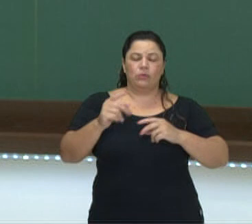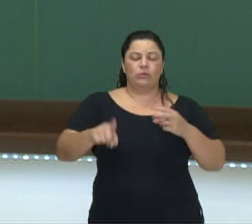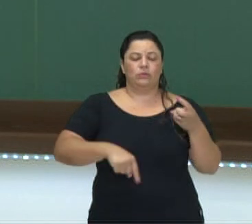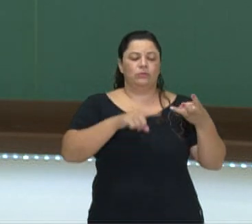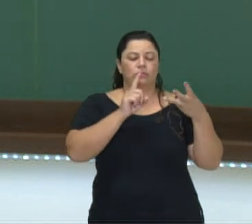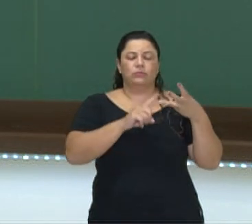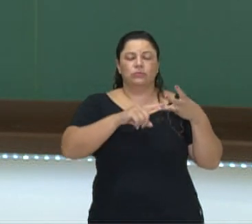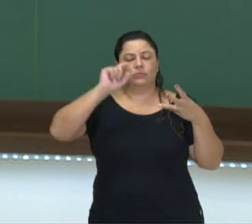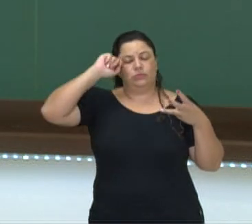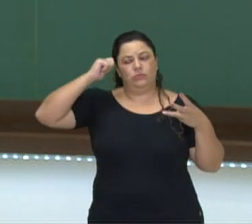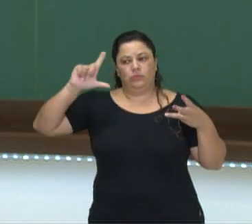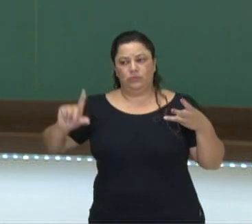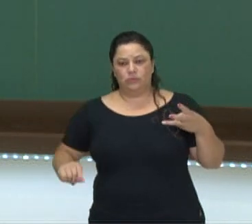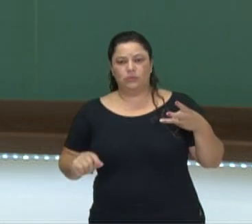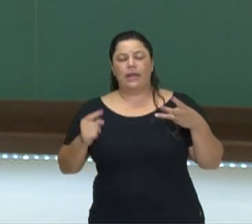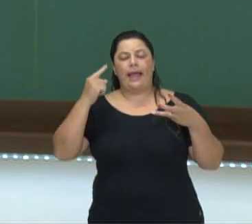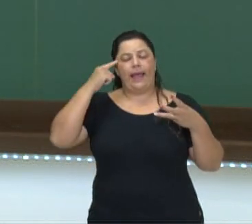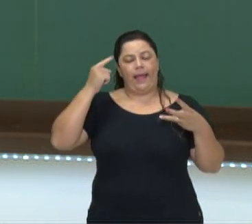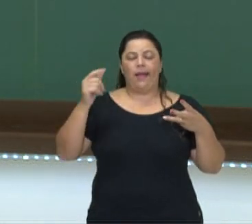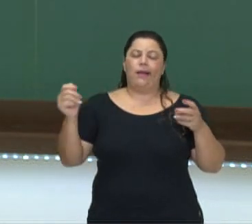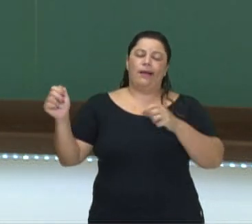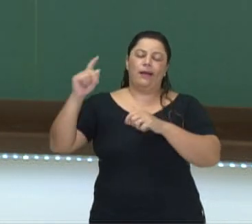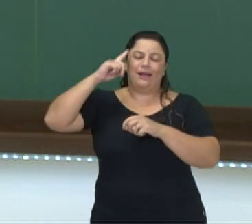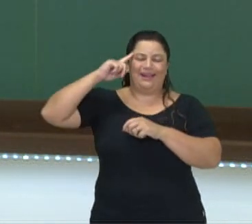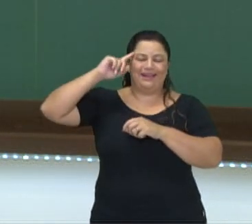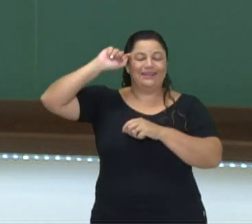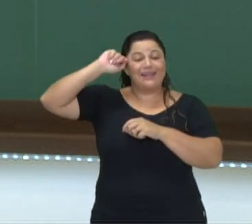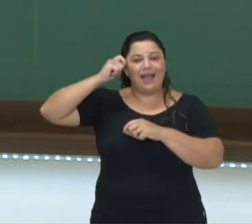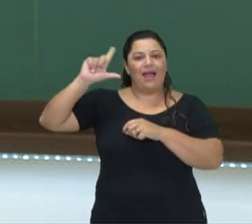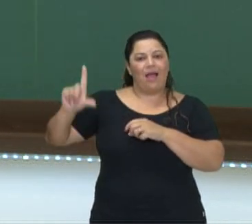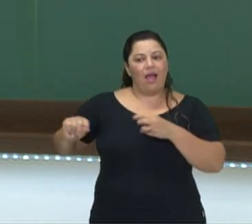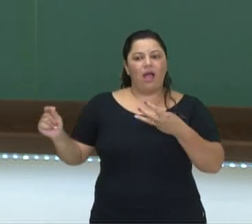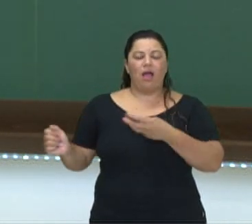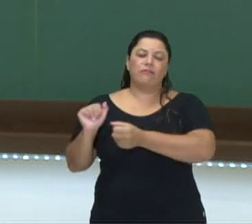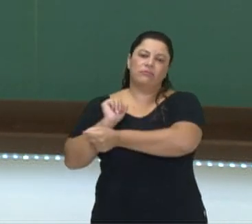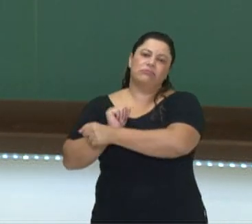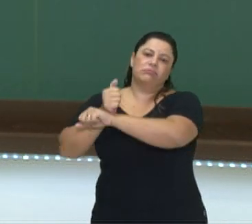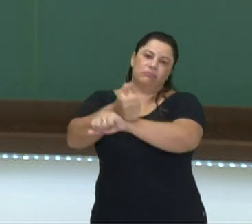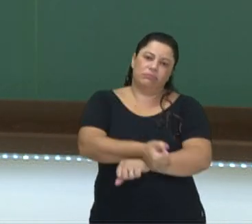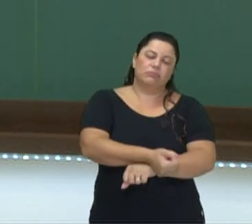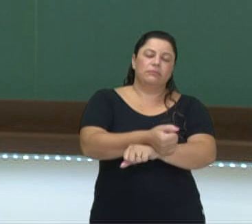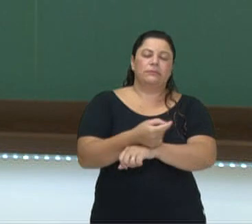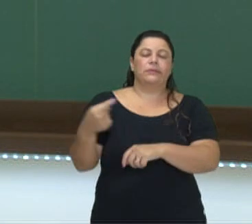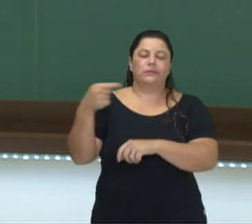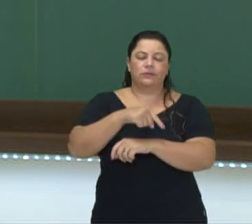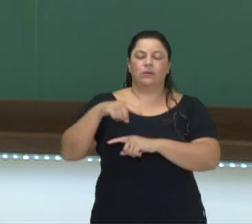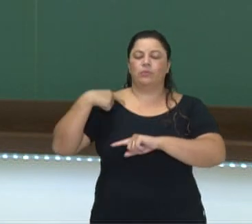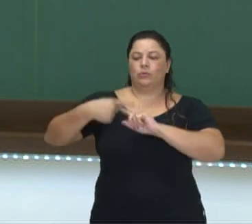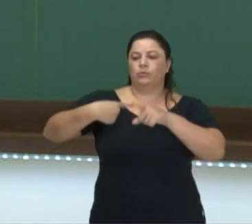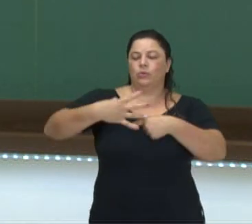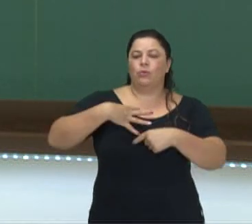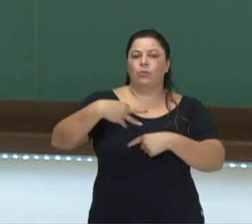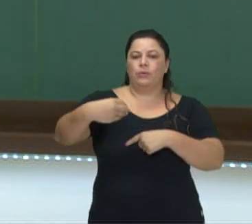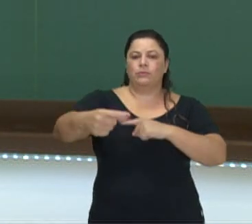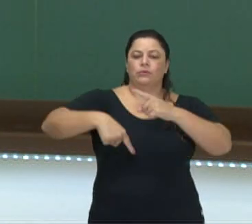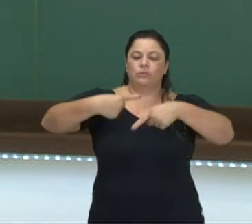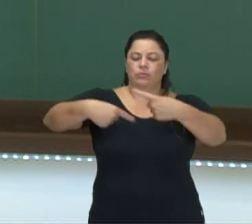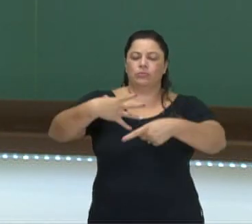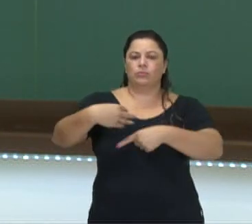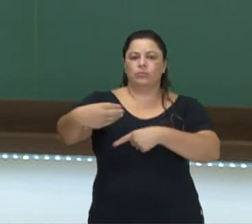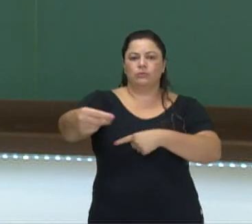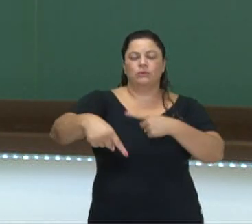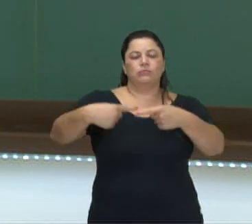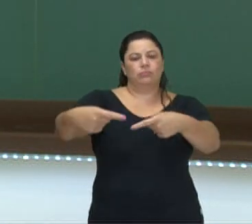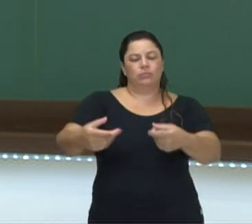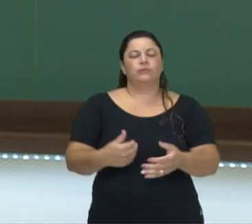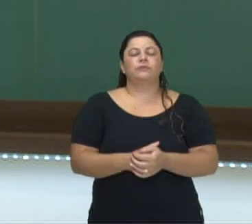povos africanos que foram trazidos também no início como escravos e que depois nós temos os descendentes, os afrodescendentes, que são descendentes